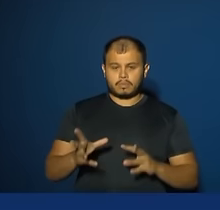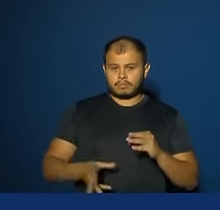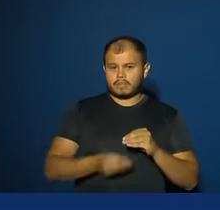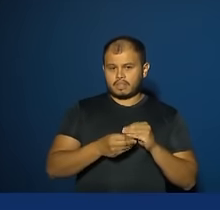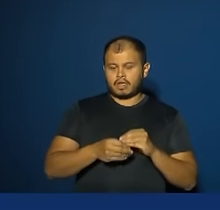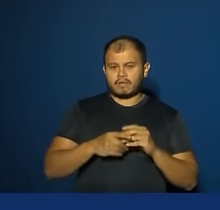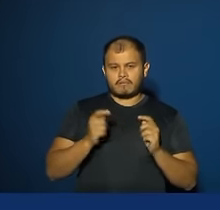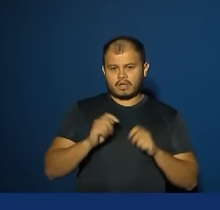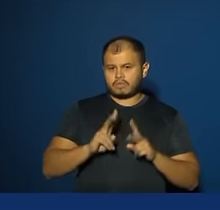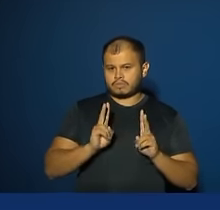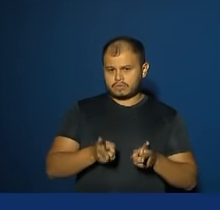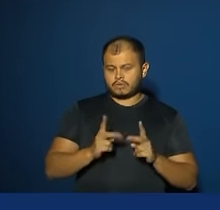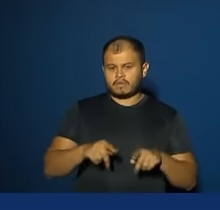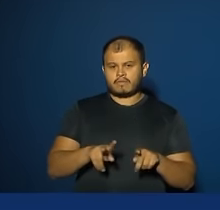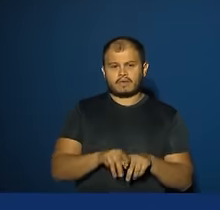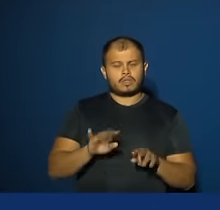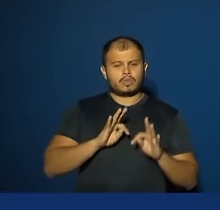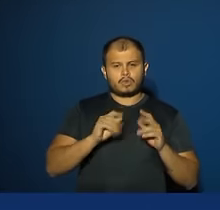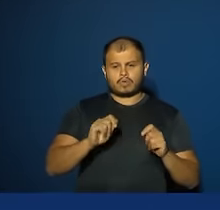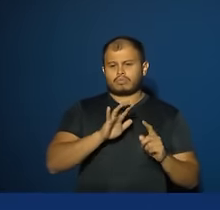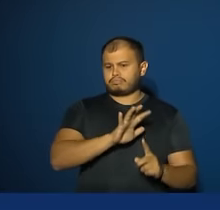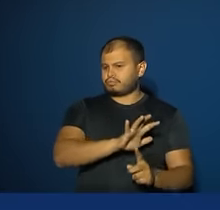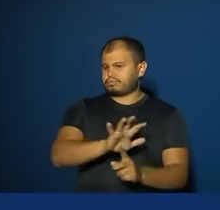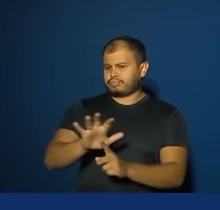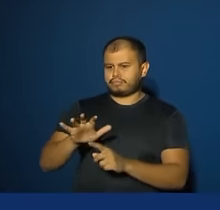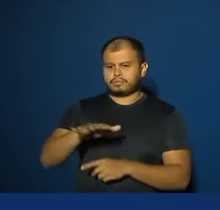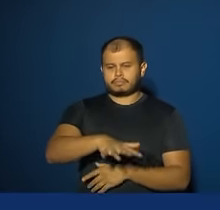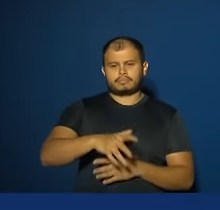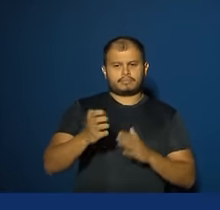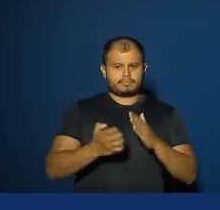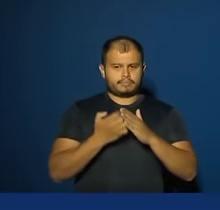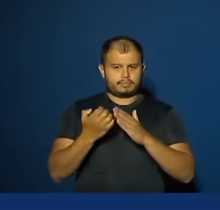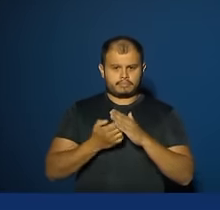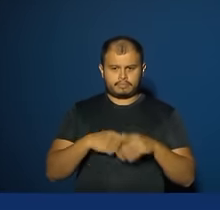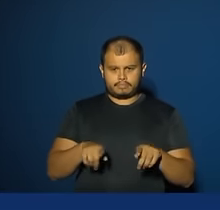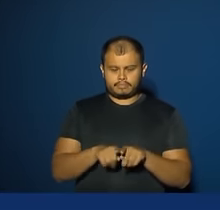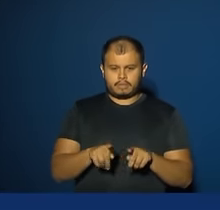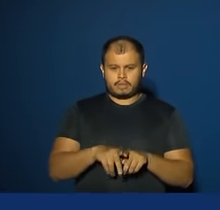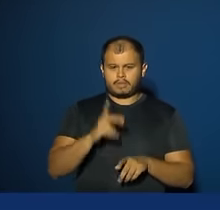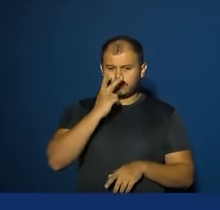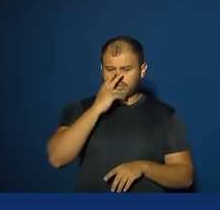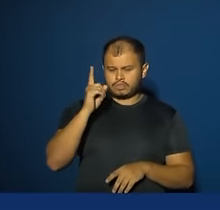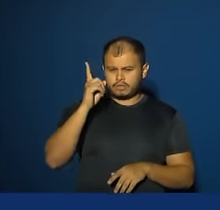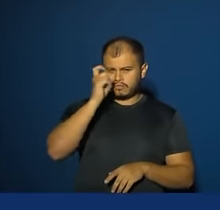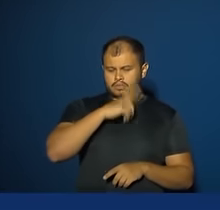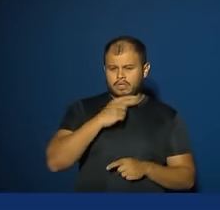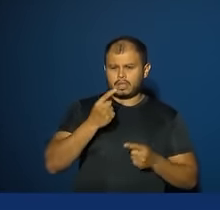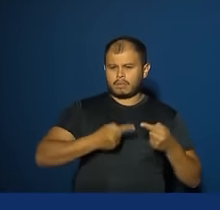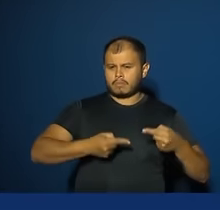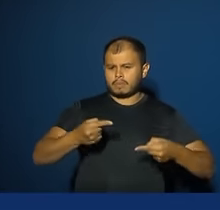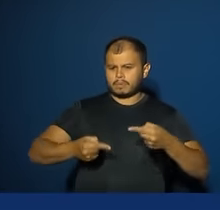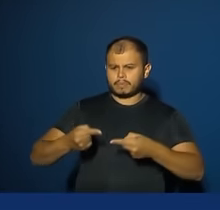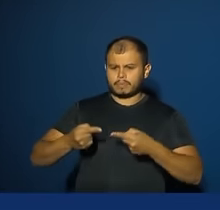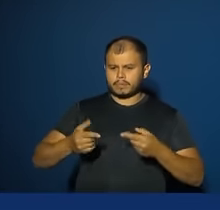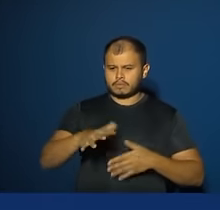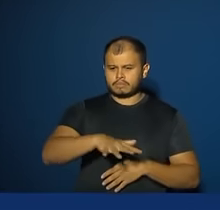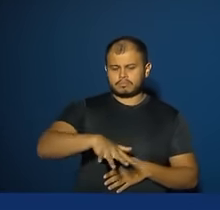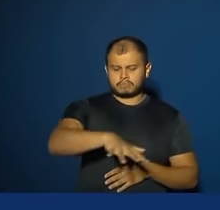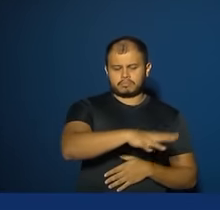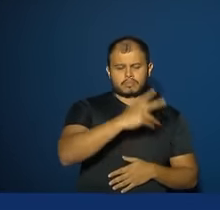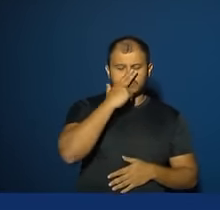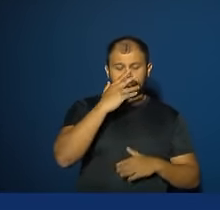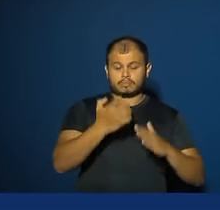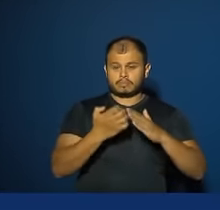parar. Vai afetar todos os setores, todas as empresas, né? E eu acho que é muito difícil você fazer essa discussão setorial, eu prefiro fazer discussão por empresa,